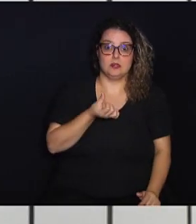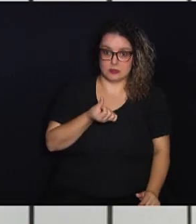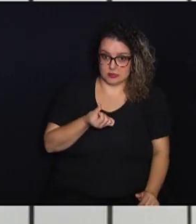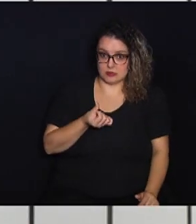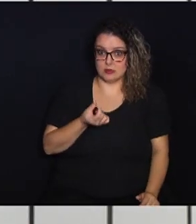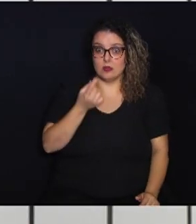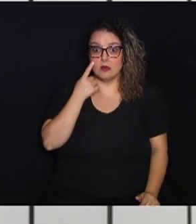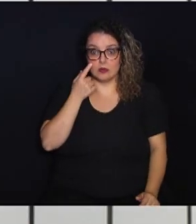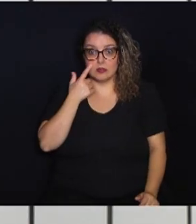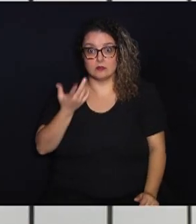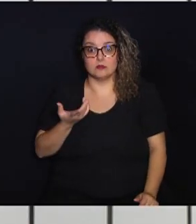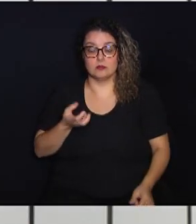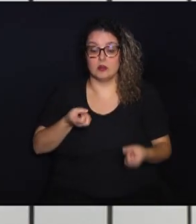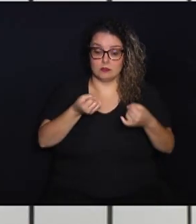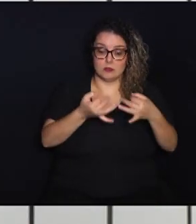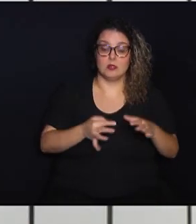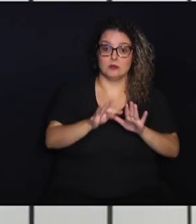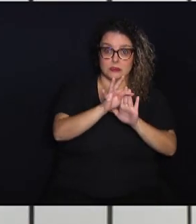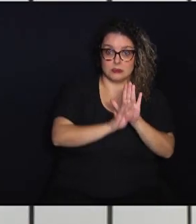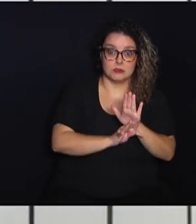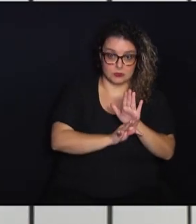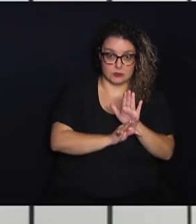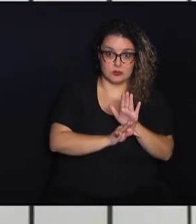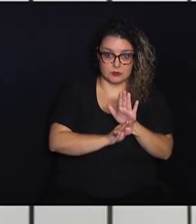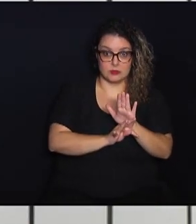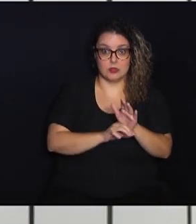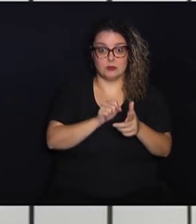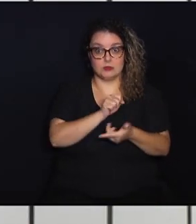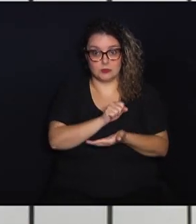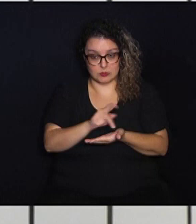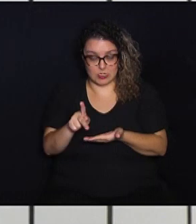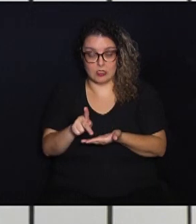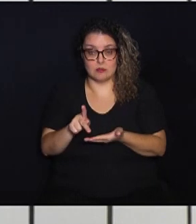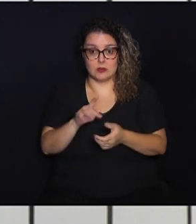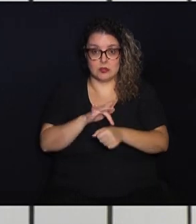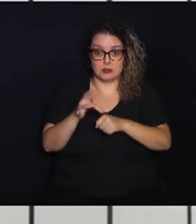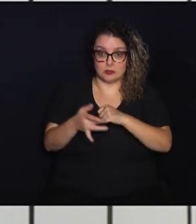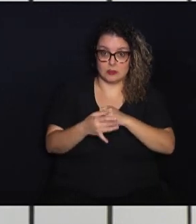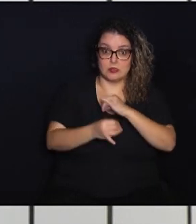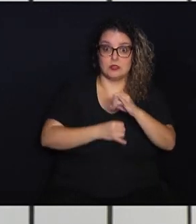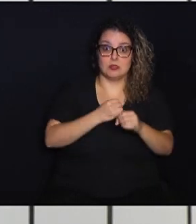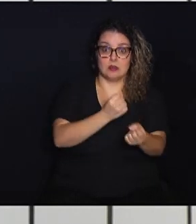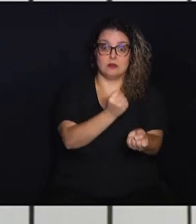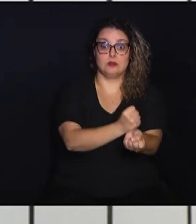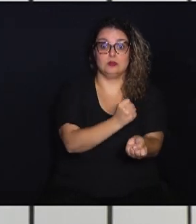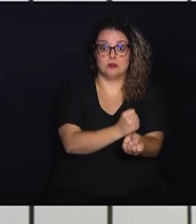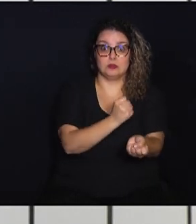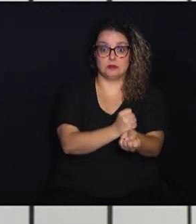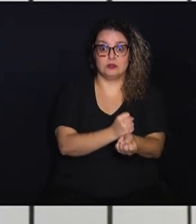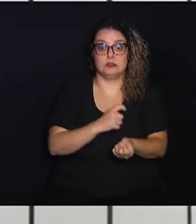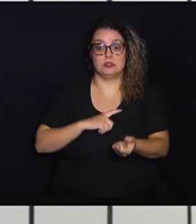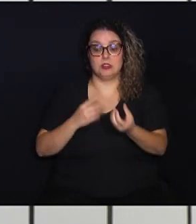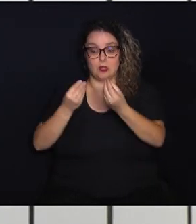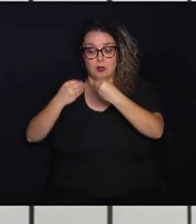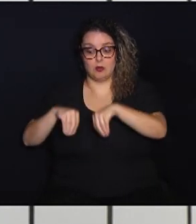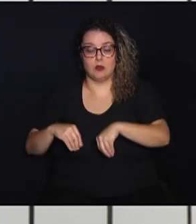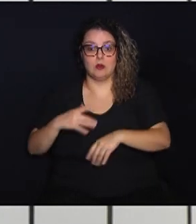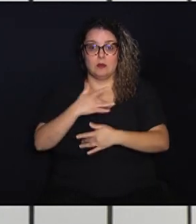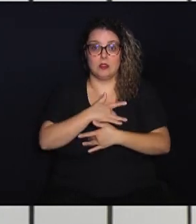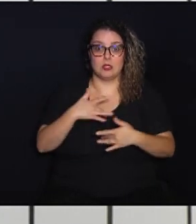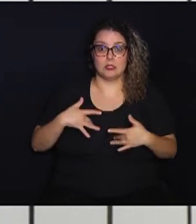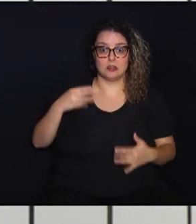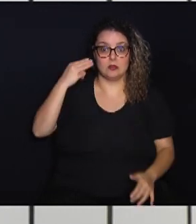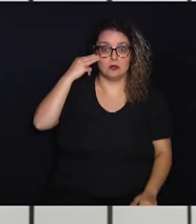anos. Ó. A justificativa do texto é que os aplicativos de rede social são viciantes, causam danos à saúde